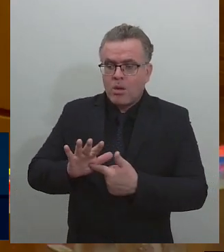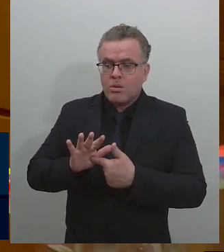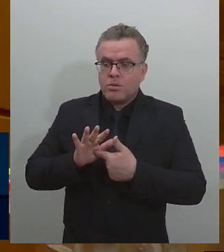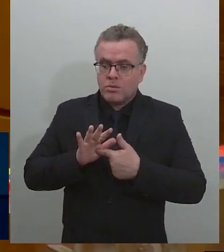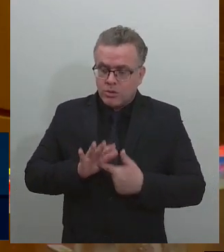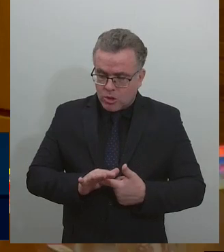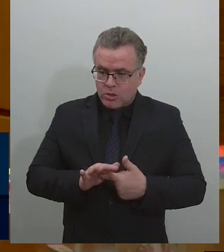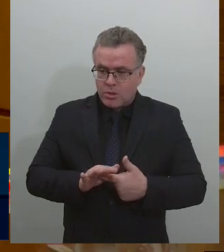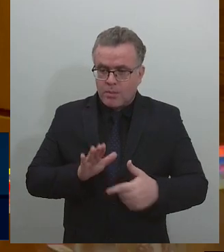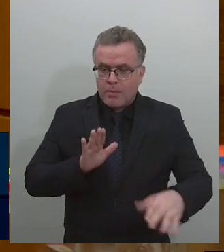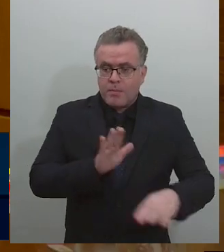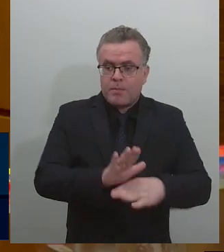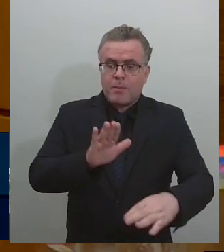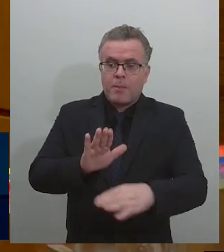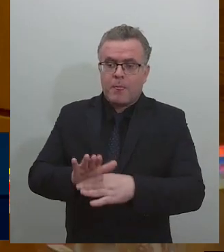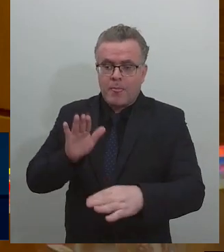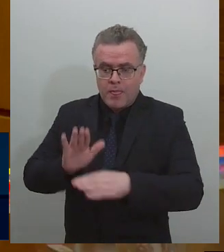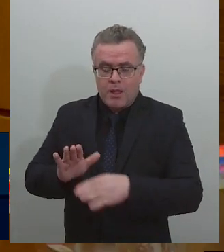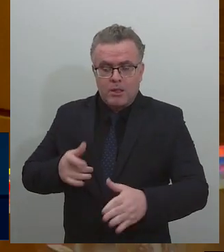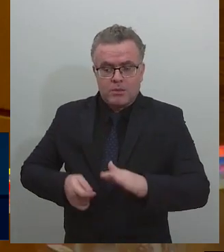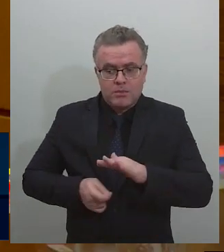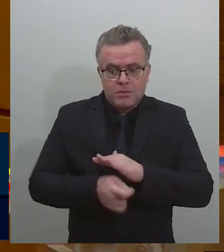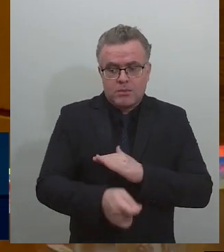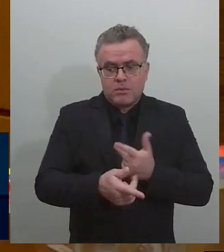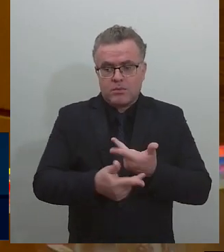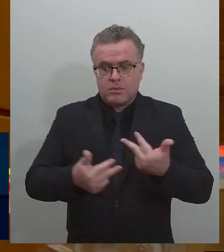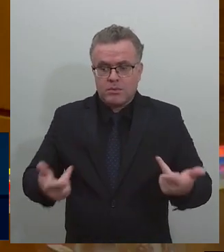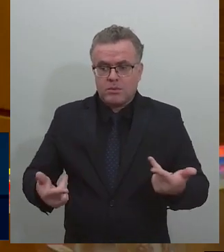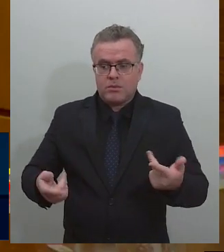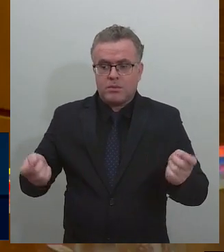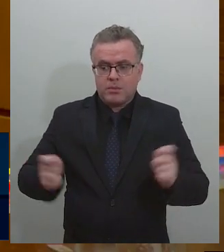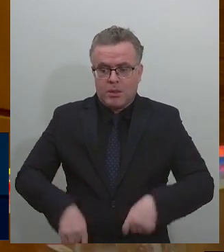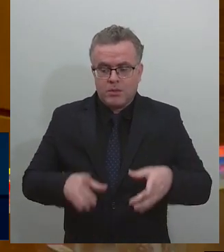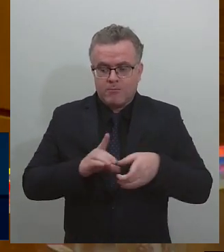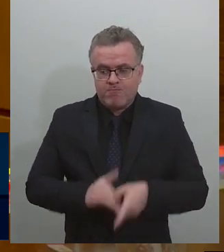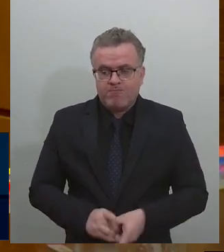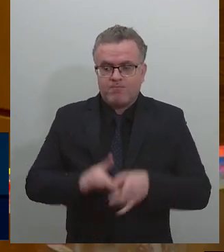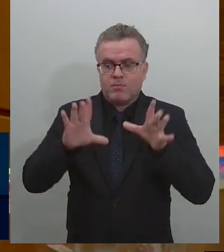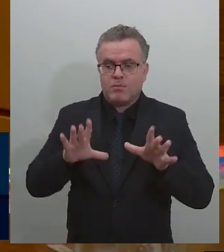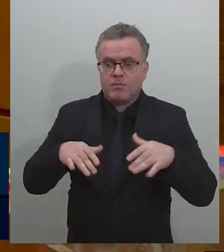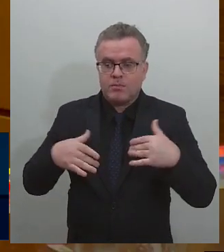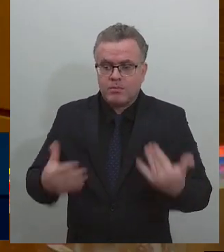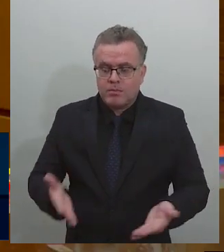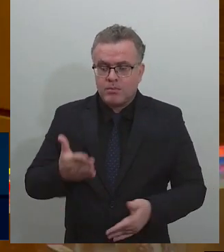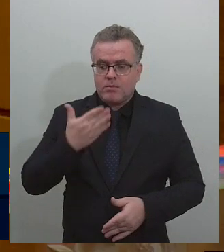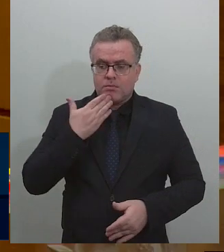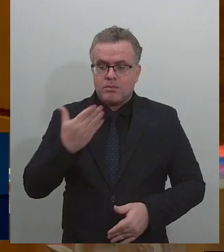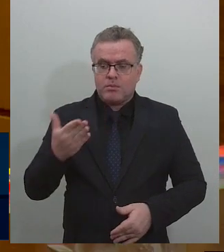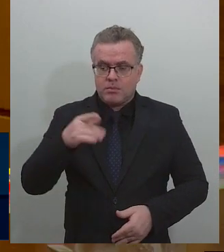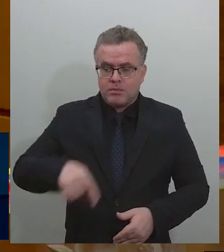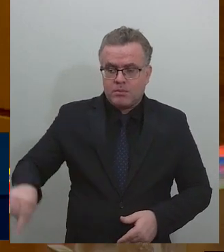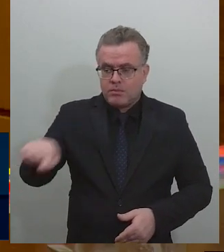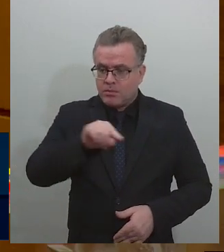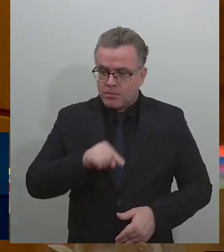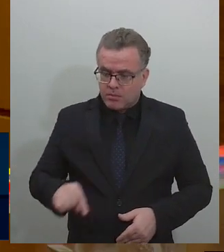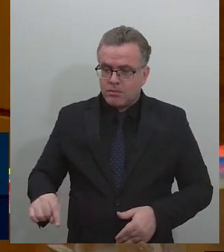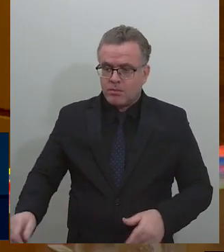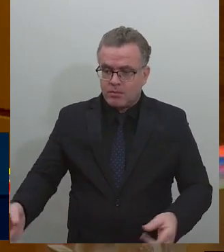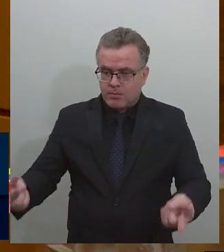da democracia. E peço que quem acompanha o nosso trabalho fique atento